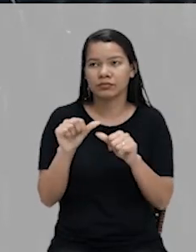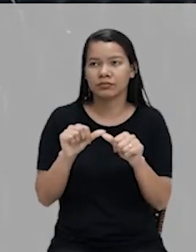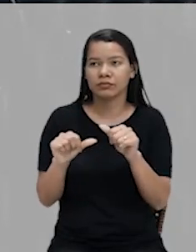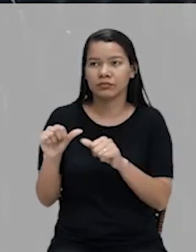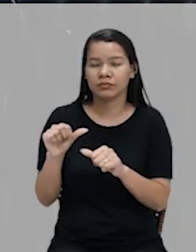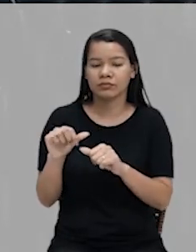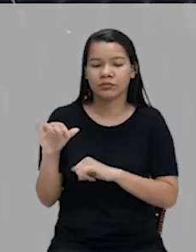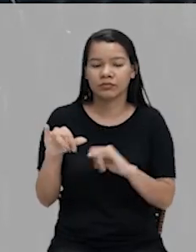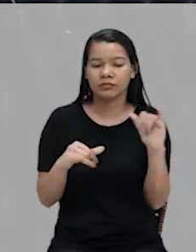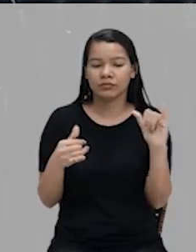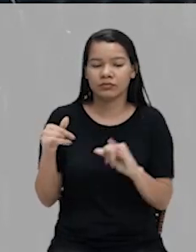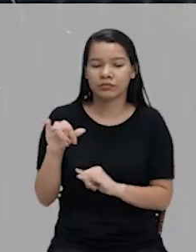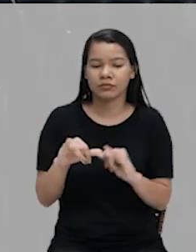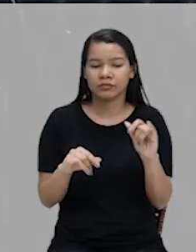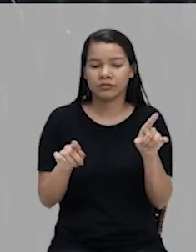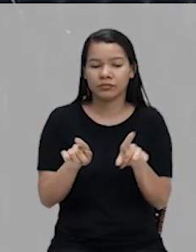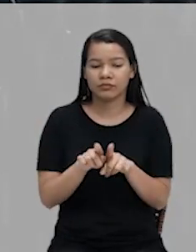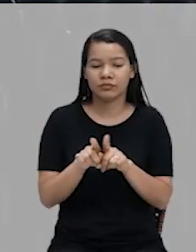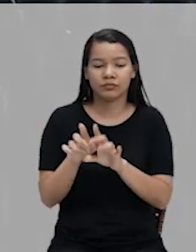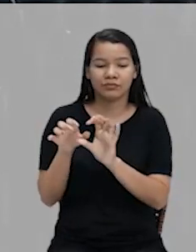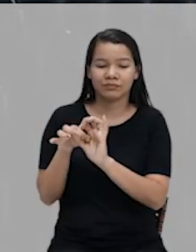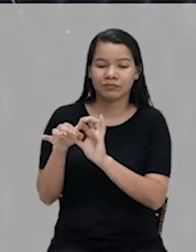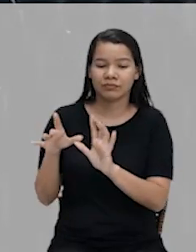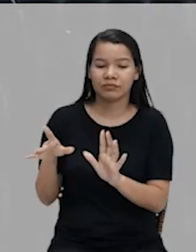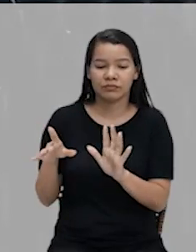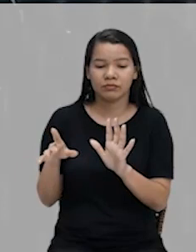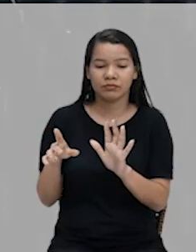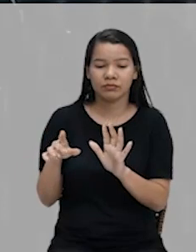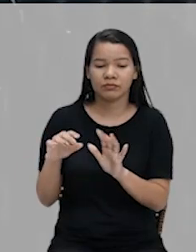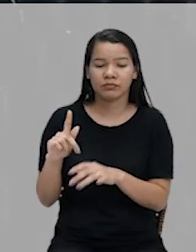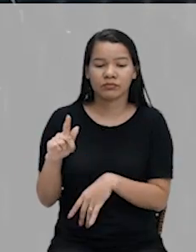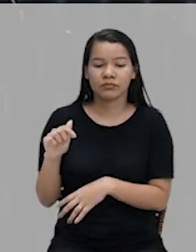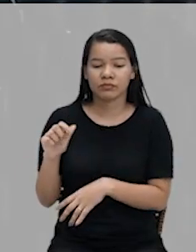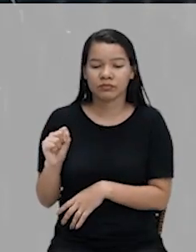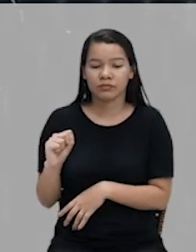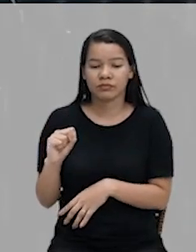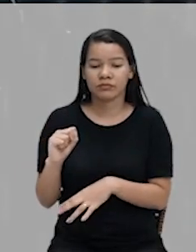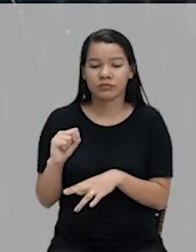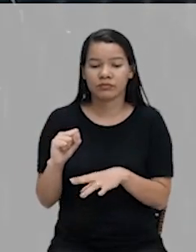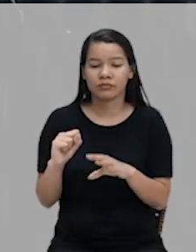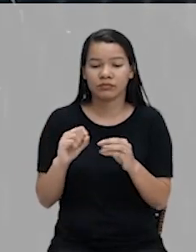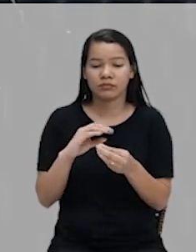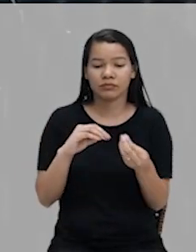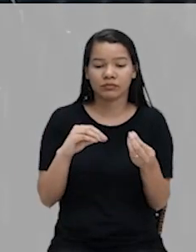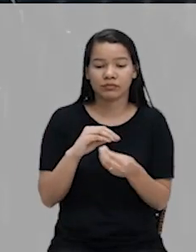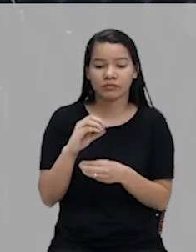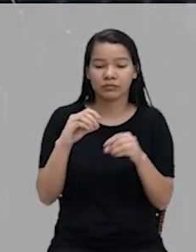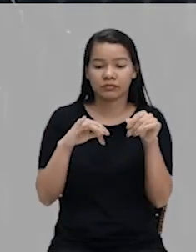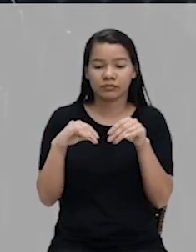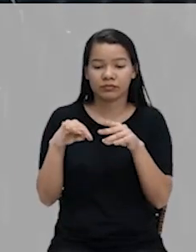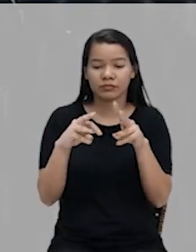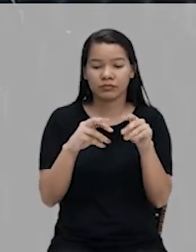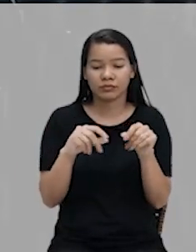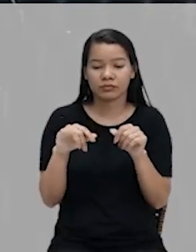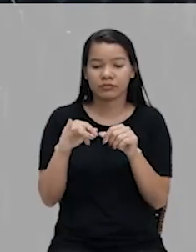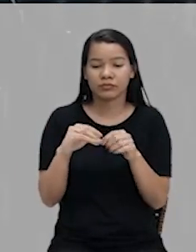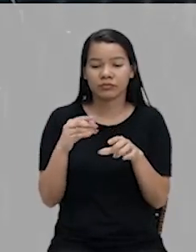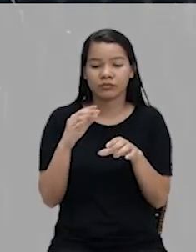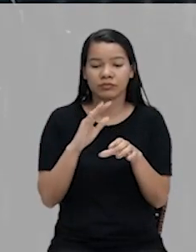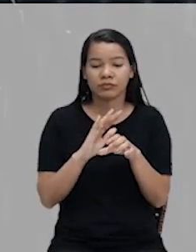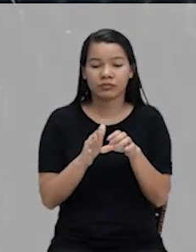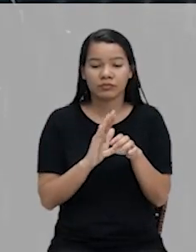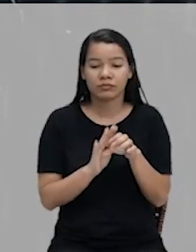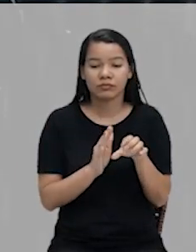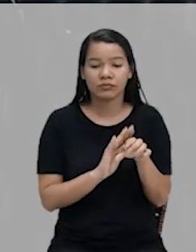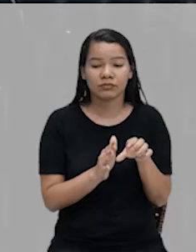O desprendimento de gás, quando se coloca o sal de frutas em água, né? Esse gás que é liberado, na verdade, é o que gera